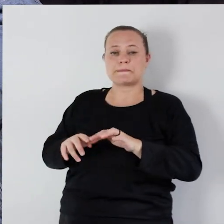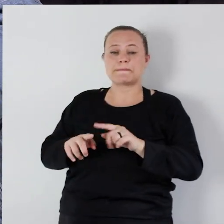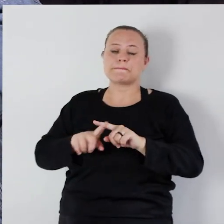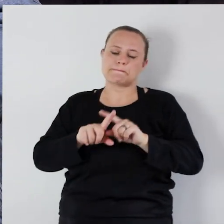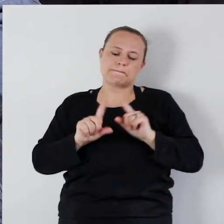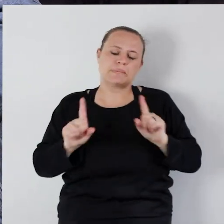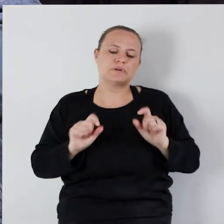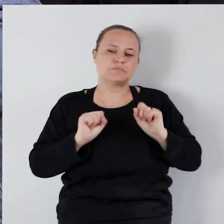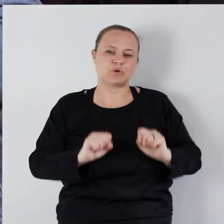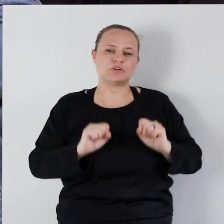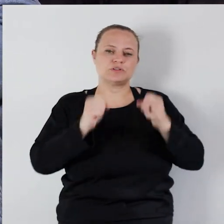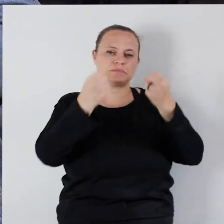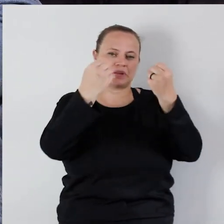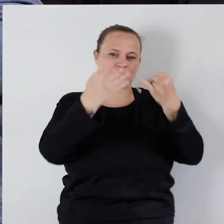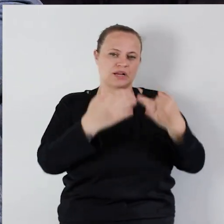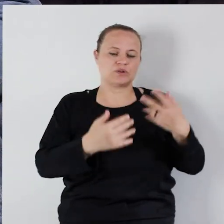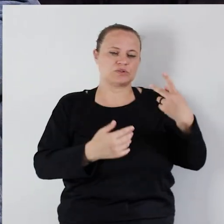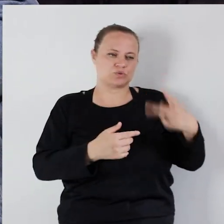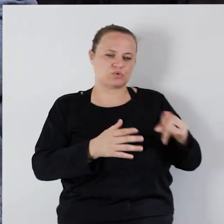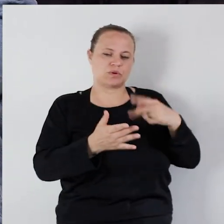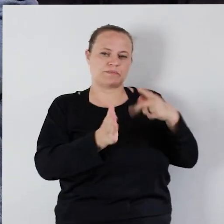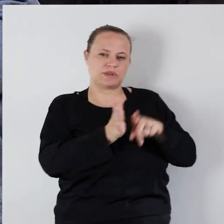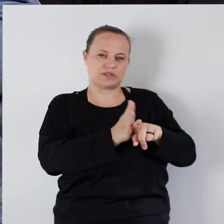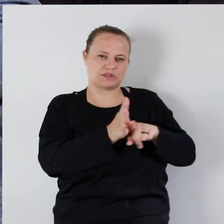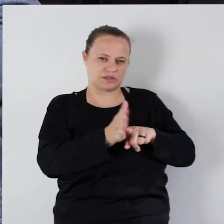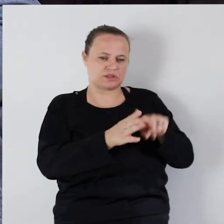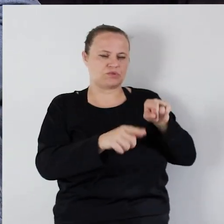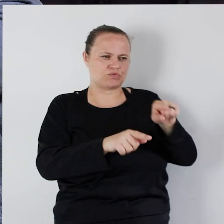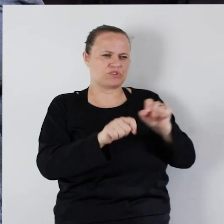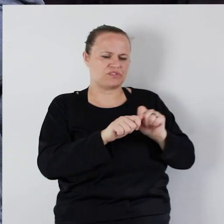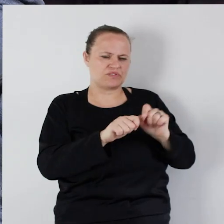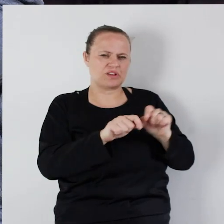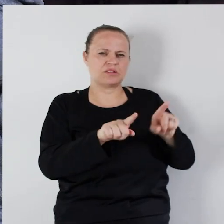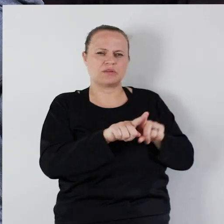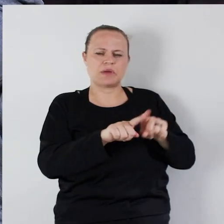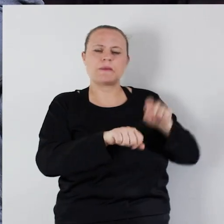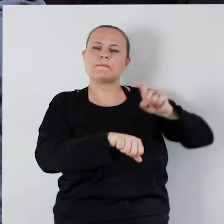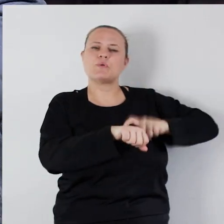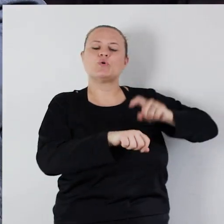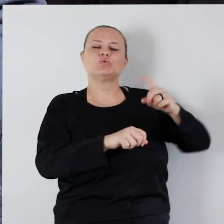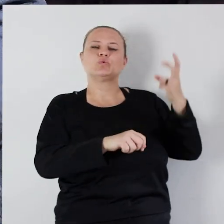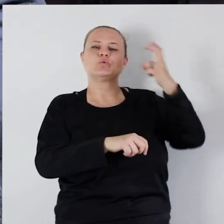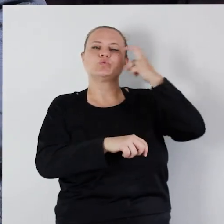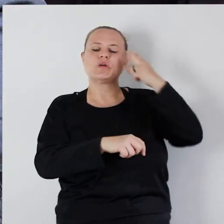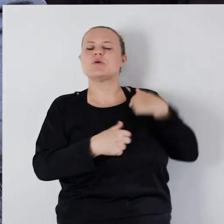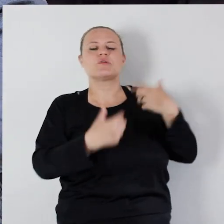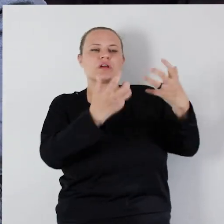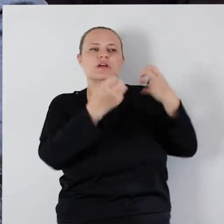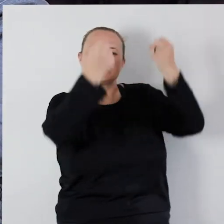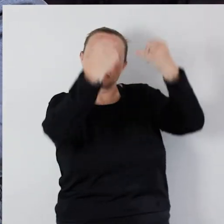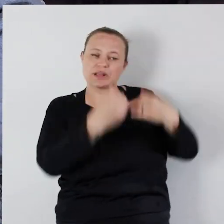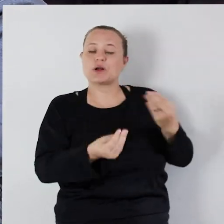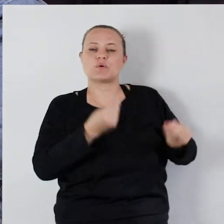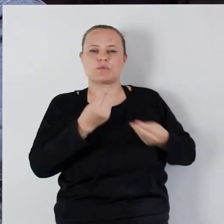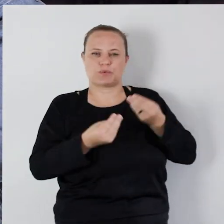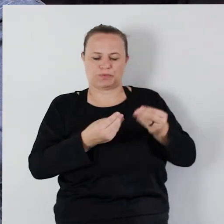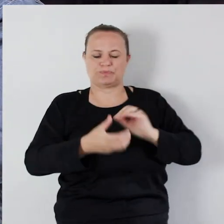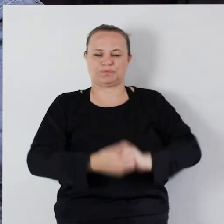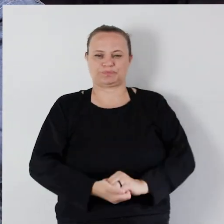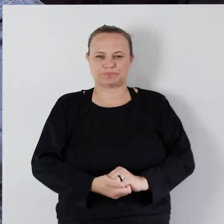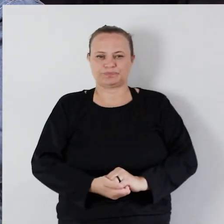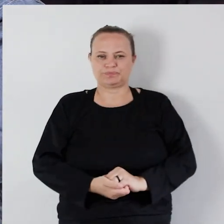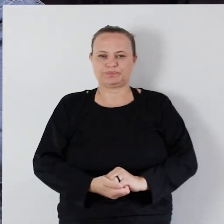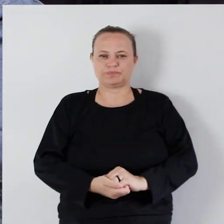do entendimento ali de prestação de contas e financeiro. E se você quiser, você pode trazer o exemplo de algumas pesquisas